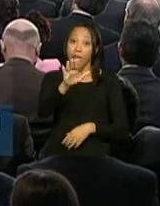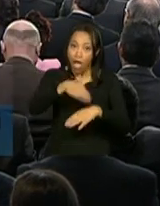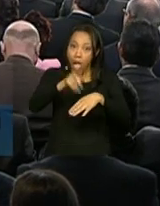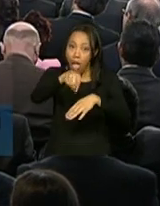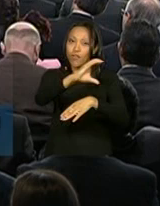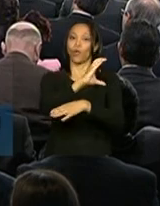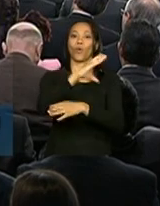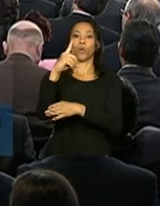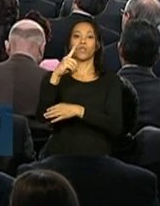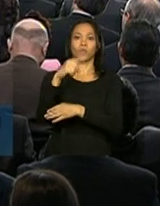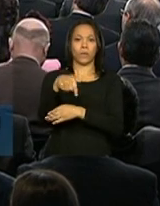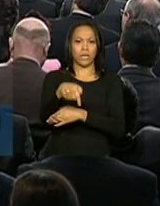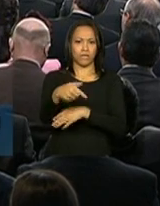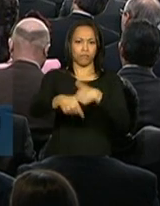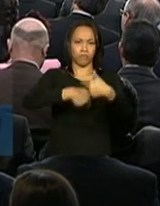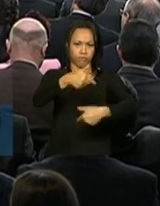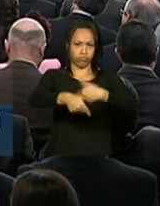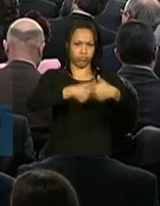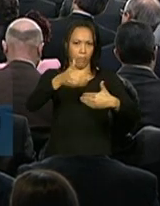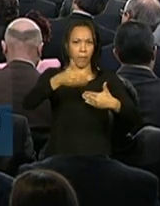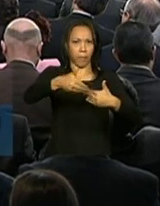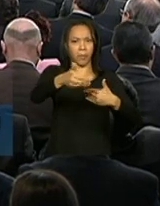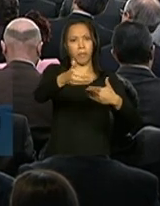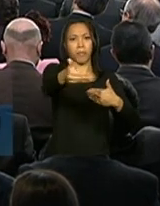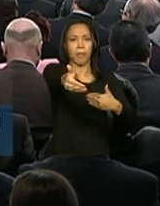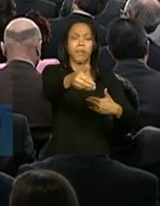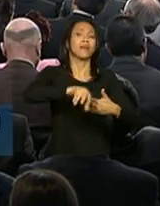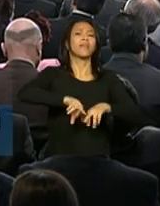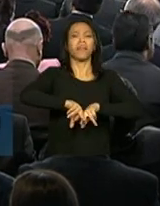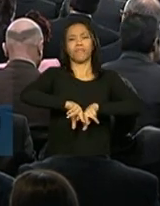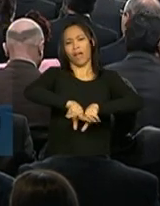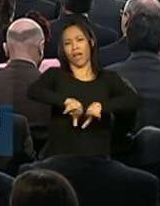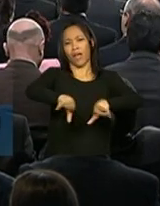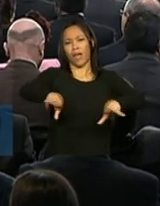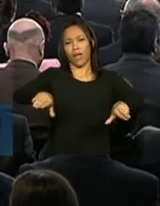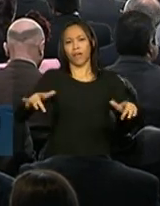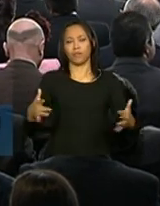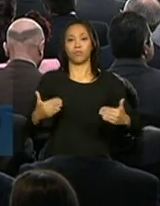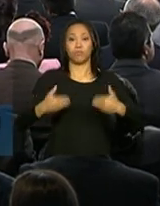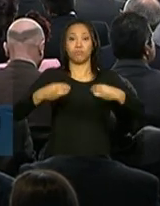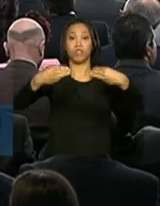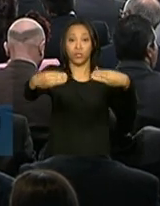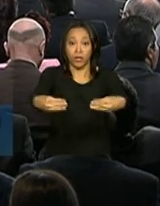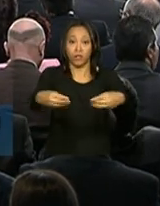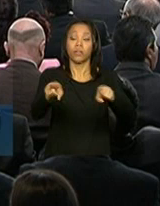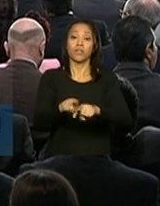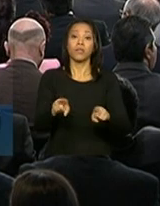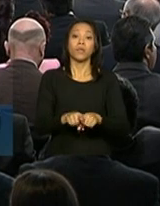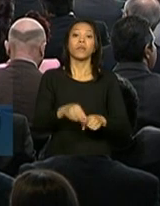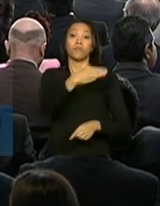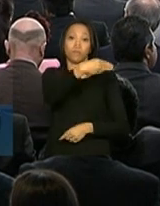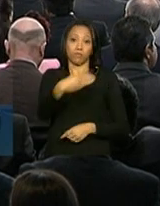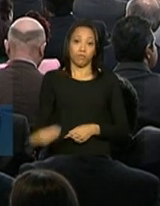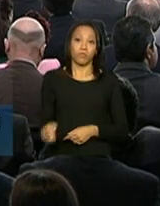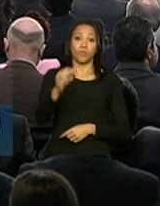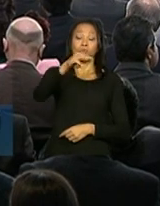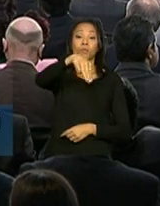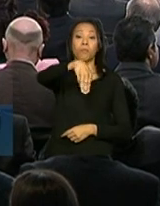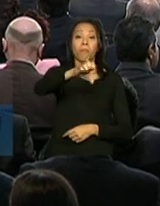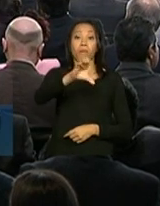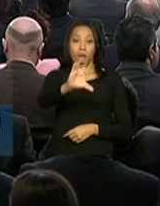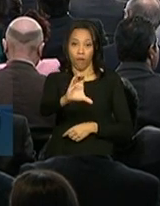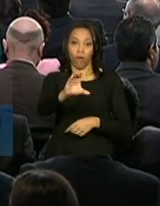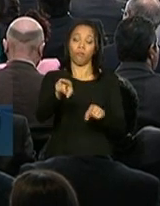esse processo que envolve vários ministérios, o ministro Aloysio Mercadante, da